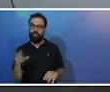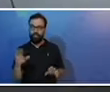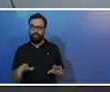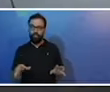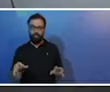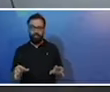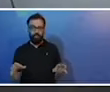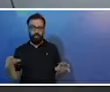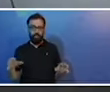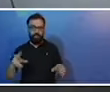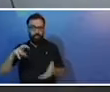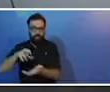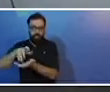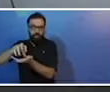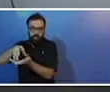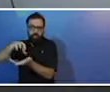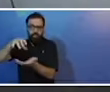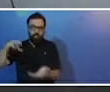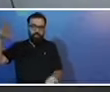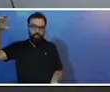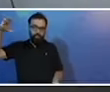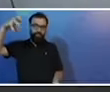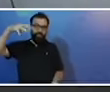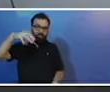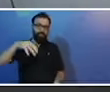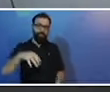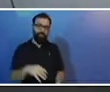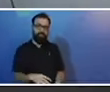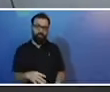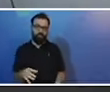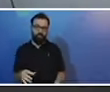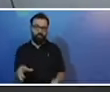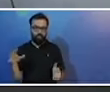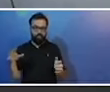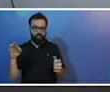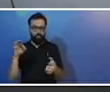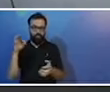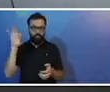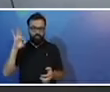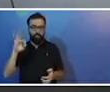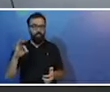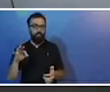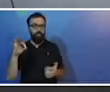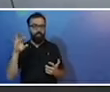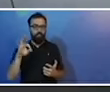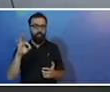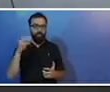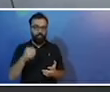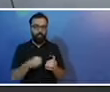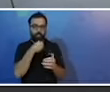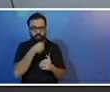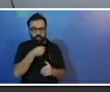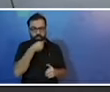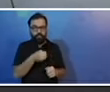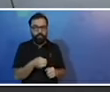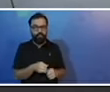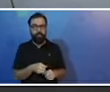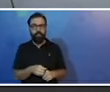veio Aranha ele faz irmão vamos lá Aranha na mosca a mosca na